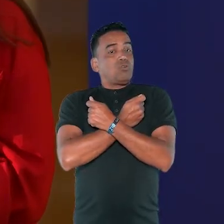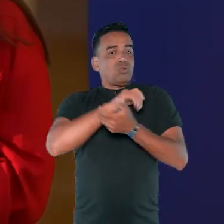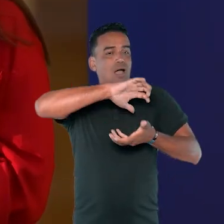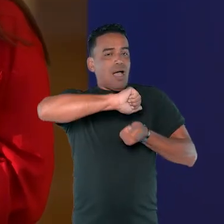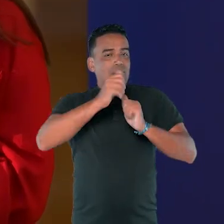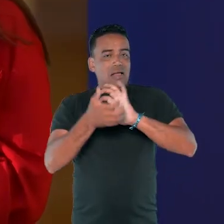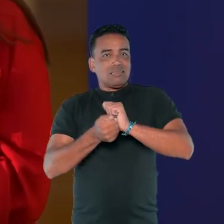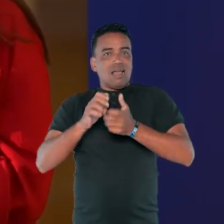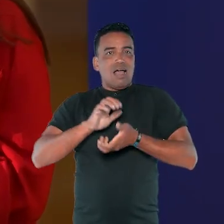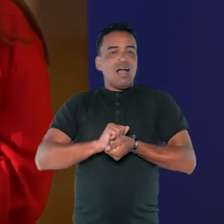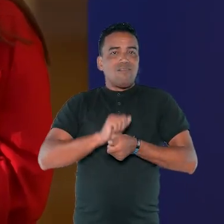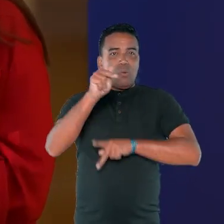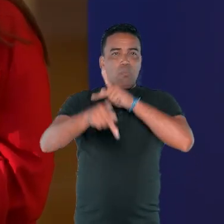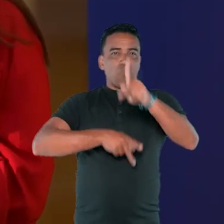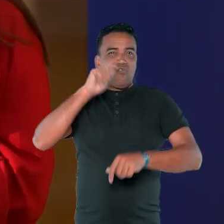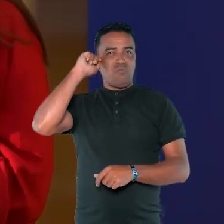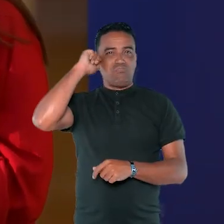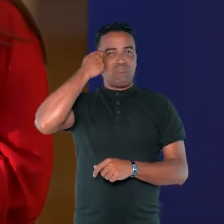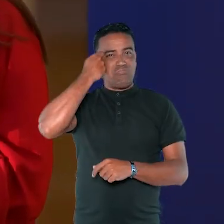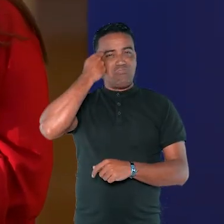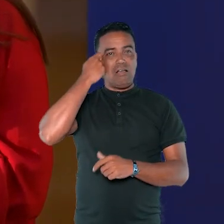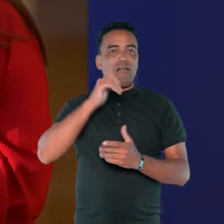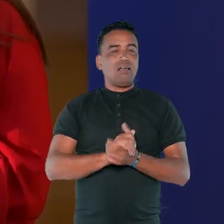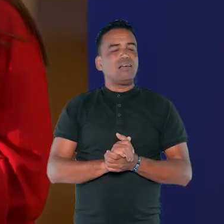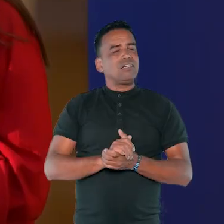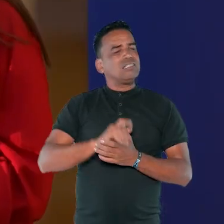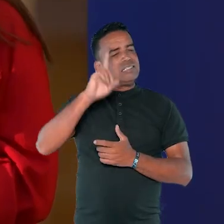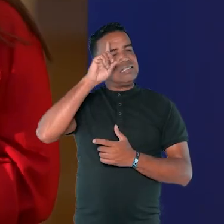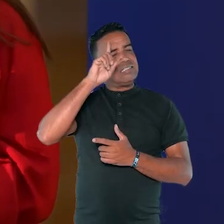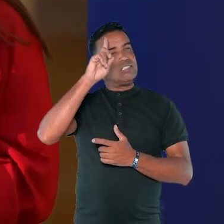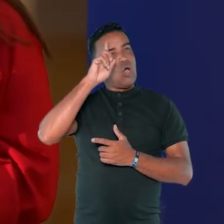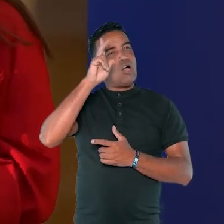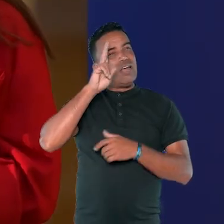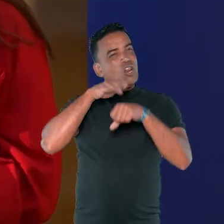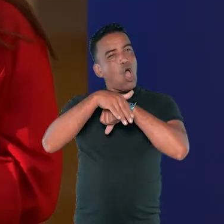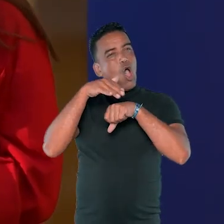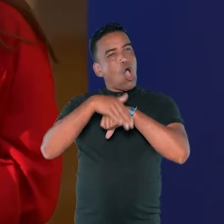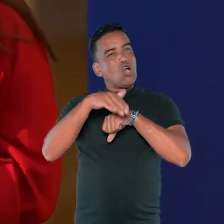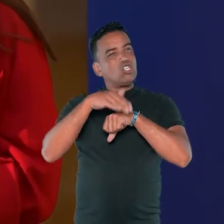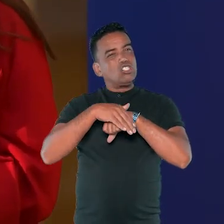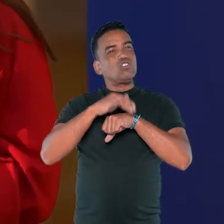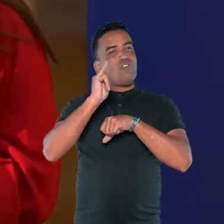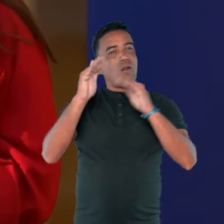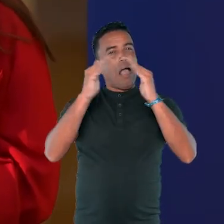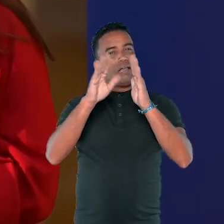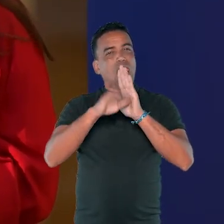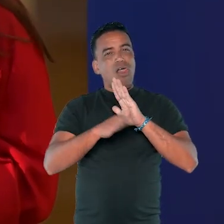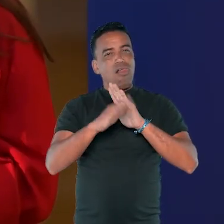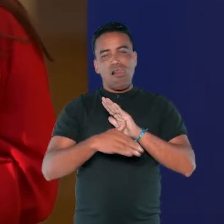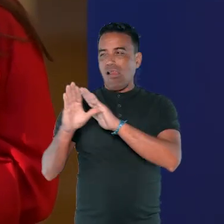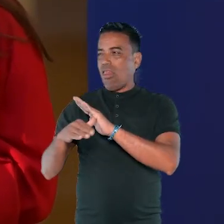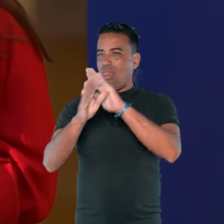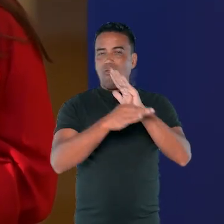carne escrava. Isso digo toda noite, enquanto me assaltam a casa. Isso digo aos montes